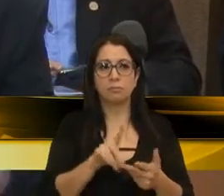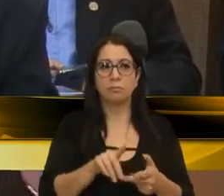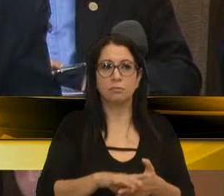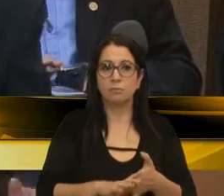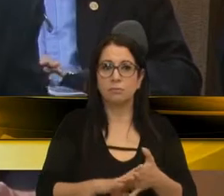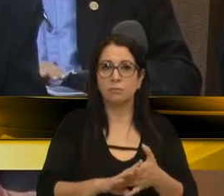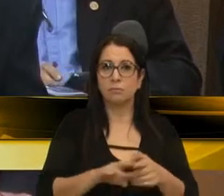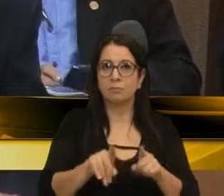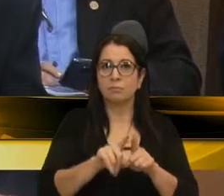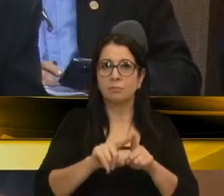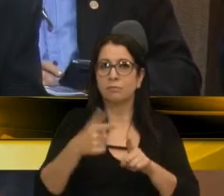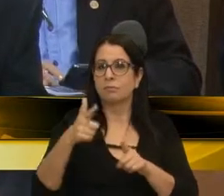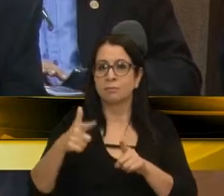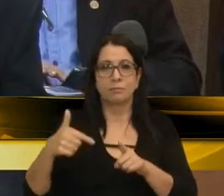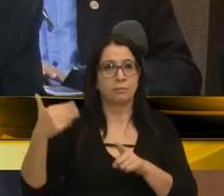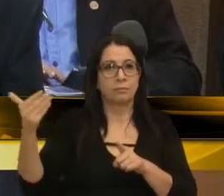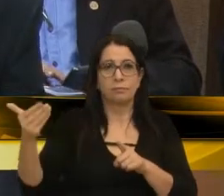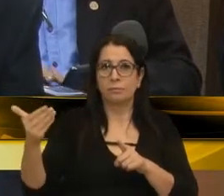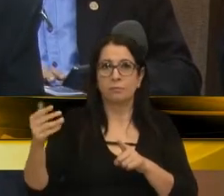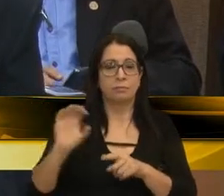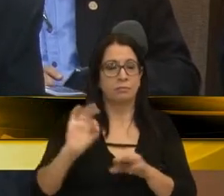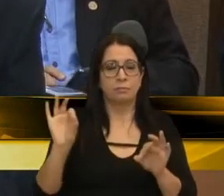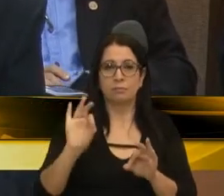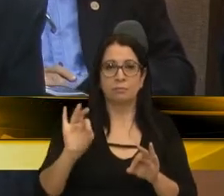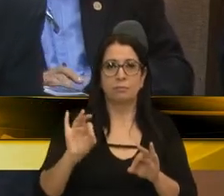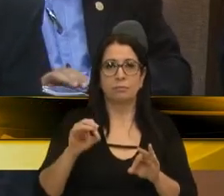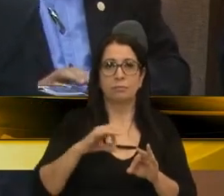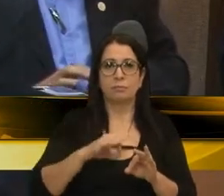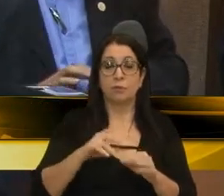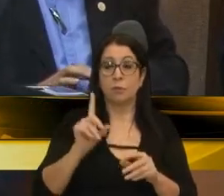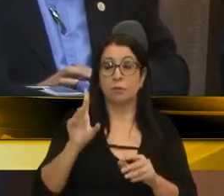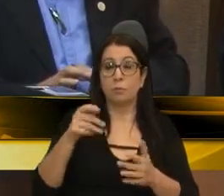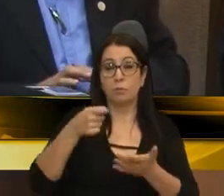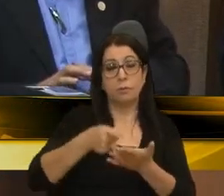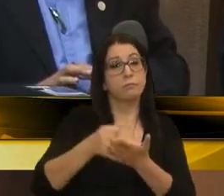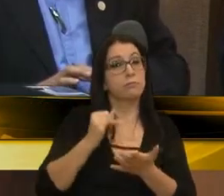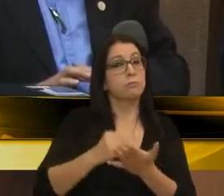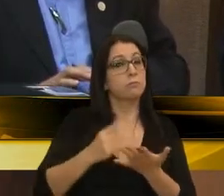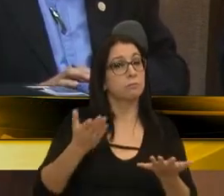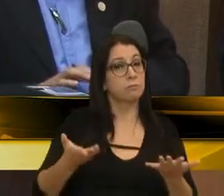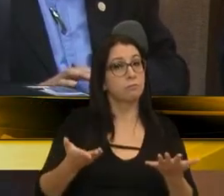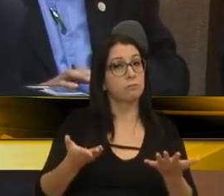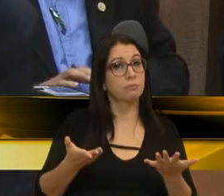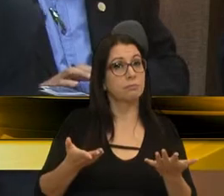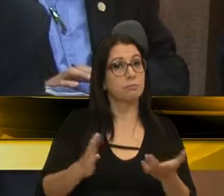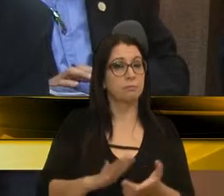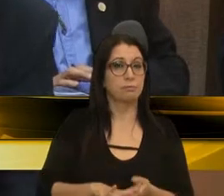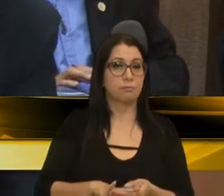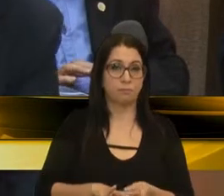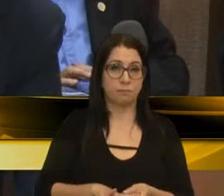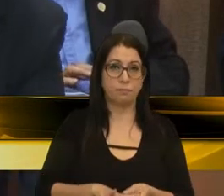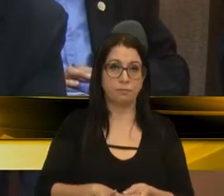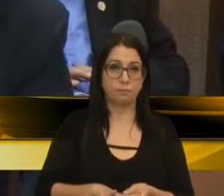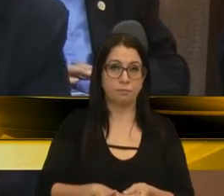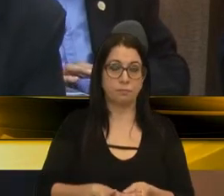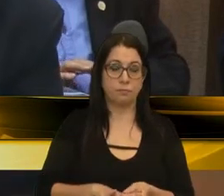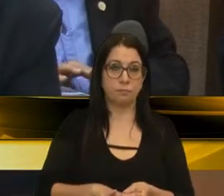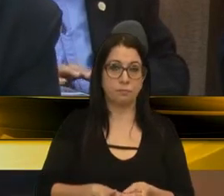não existe. Não existe. Existe para comprar impostos. Existe para comprar impostos. Por